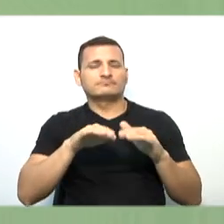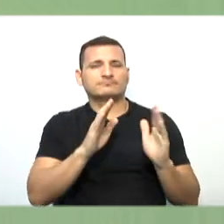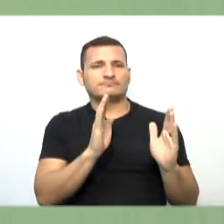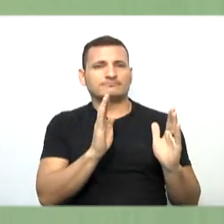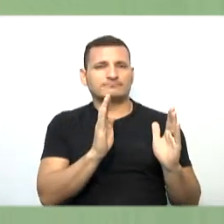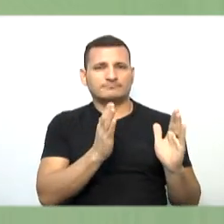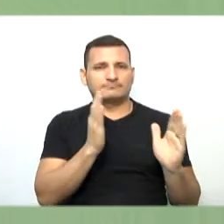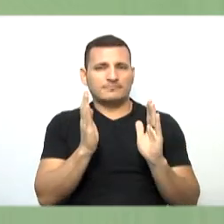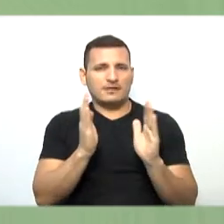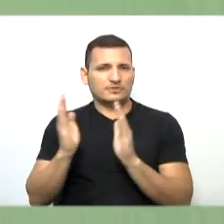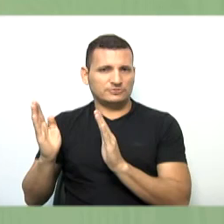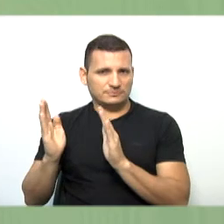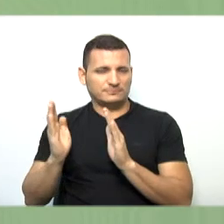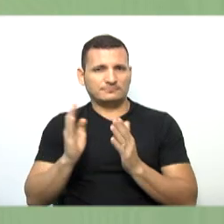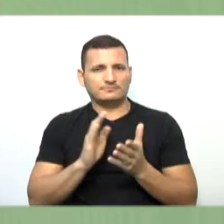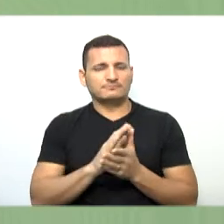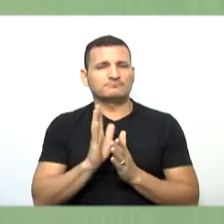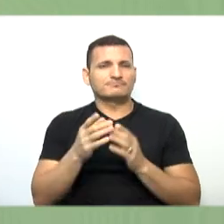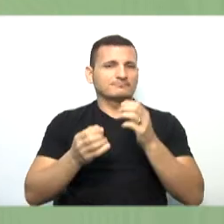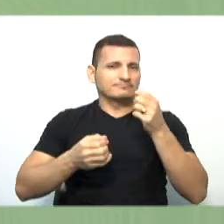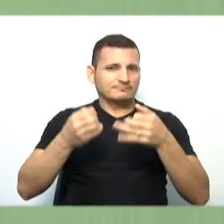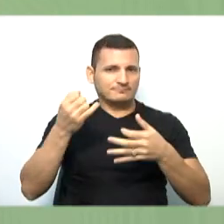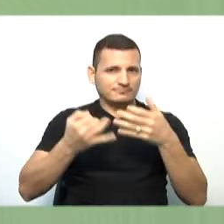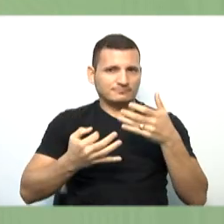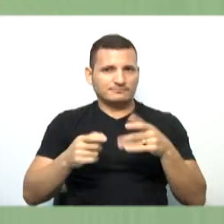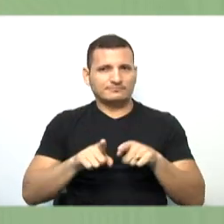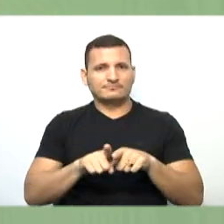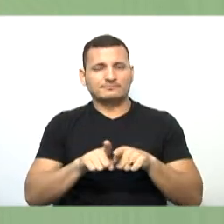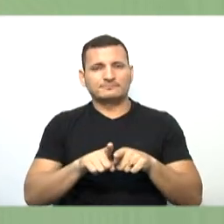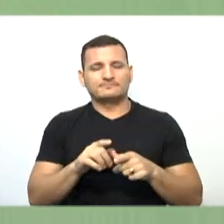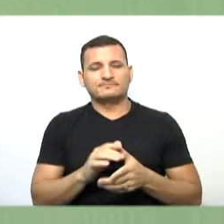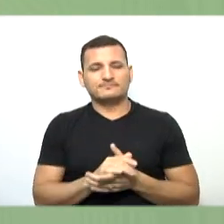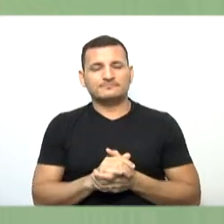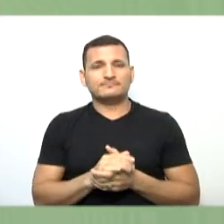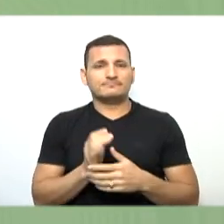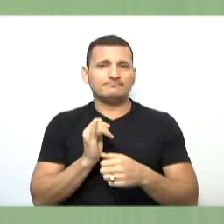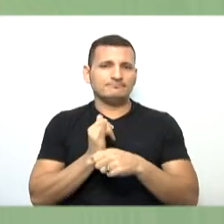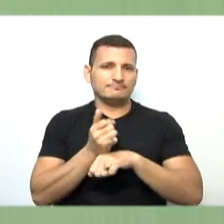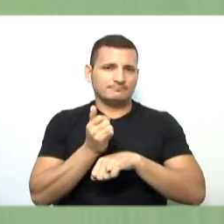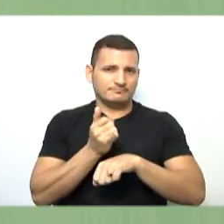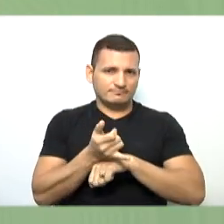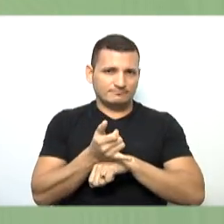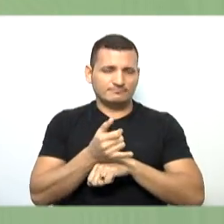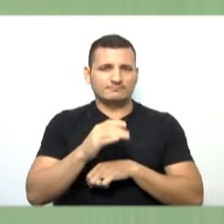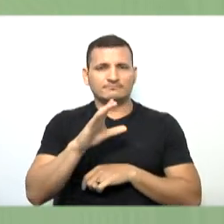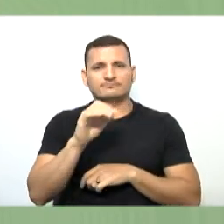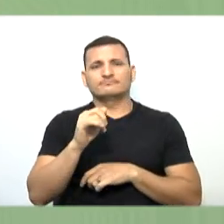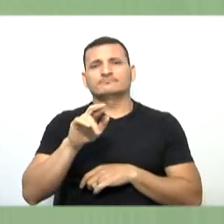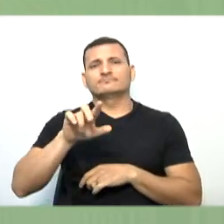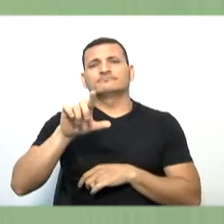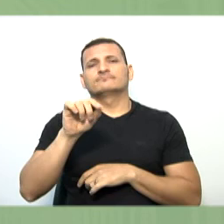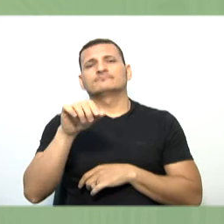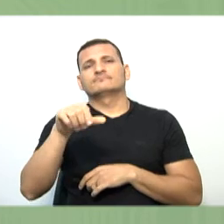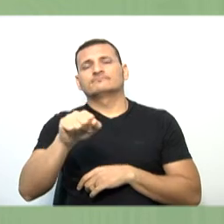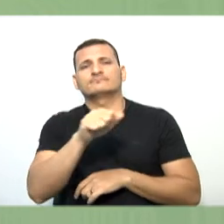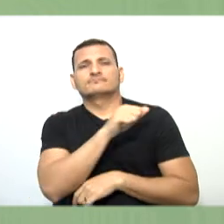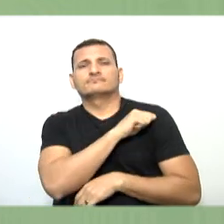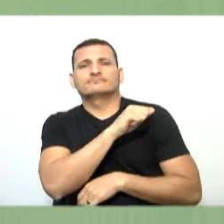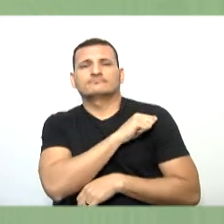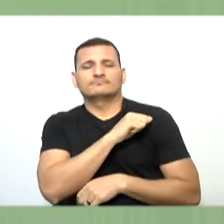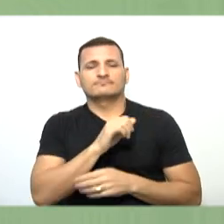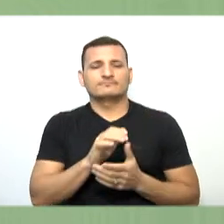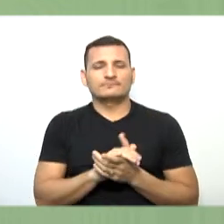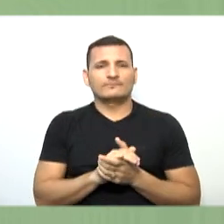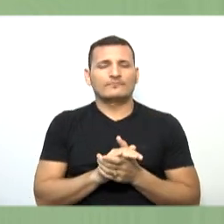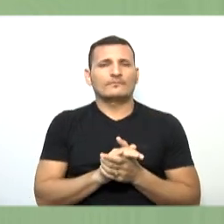a gente também comentou durante a nossa aula. E aí, professor? Cerejeiras, Carlos aqui, Carlos de Cerejeiras, né?